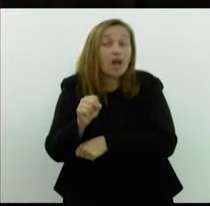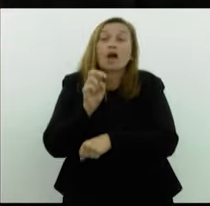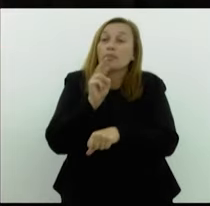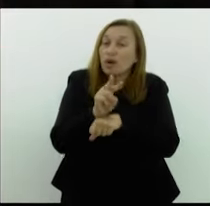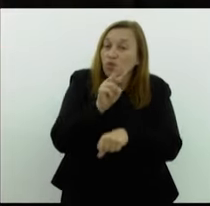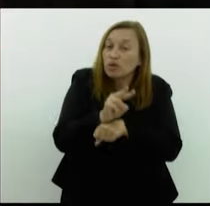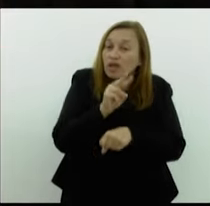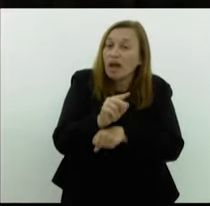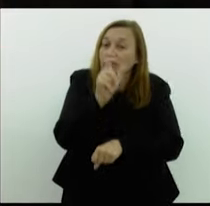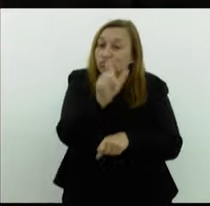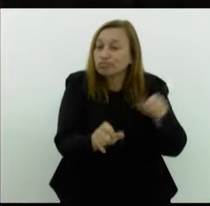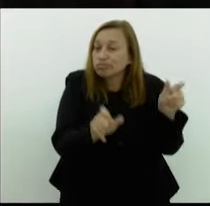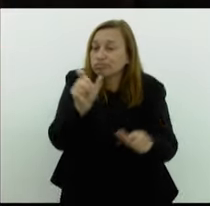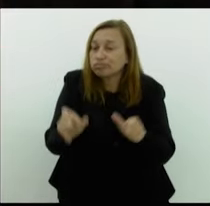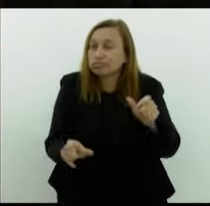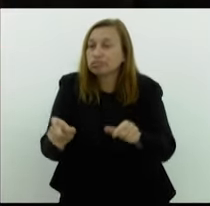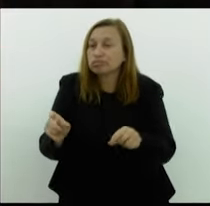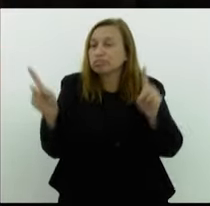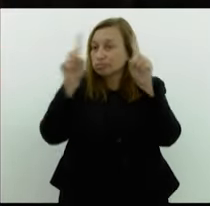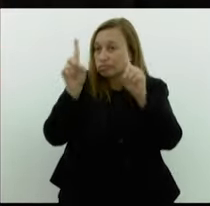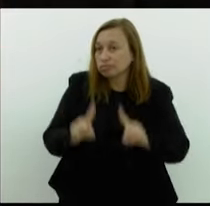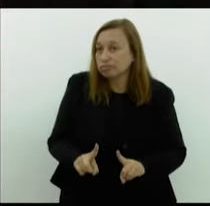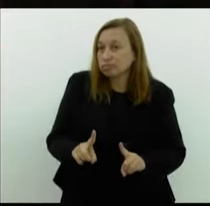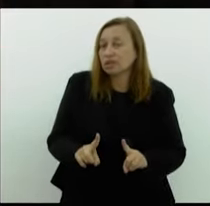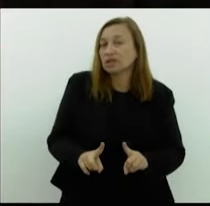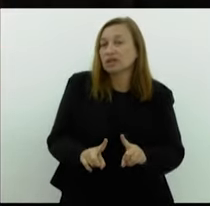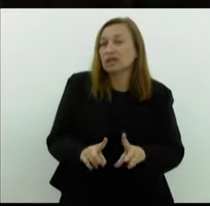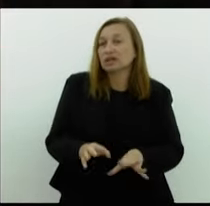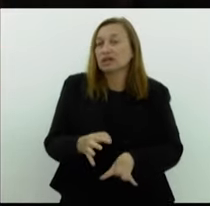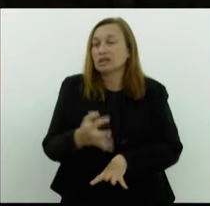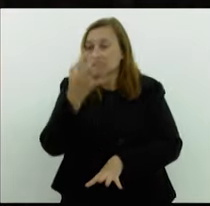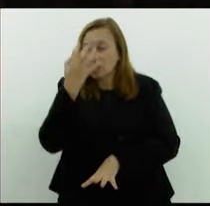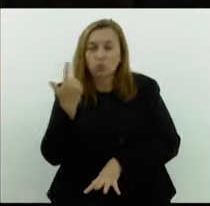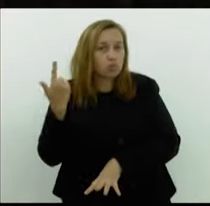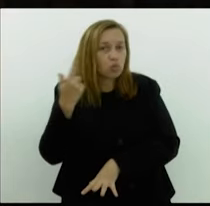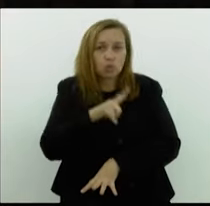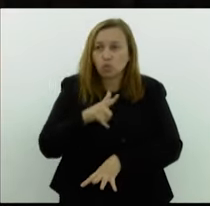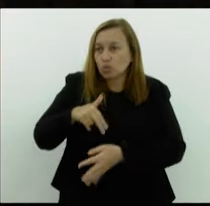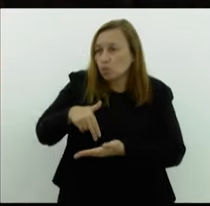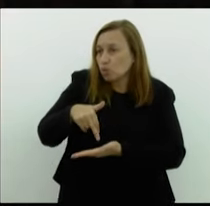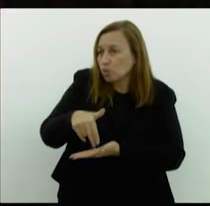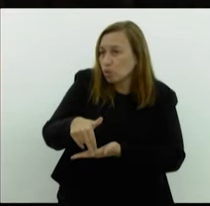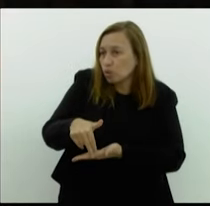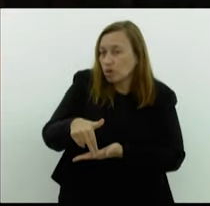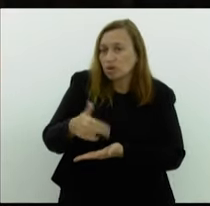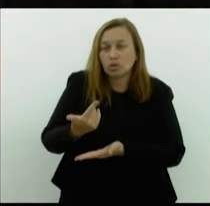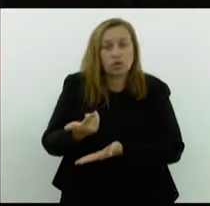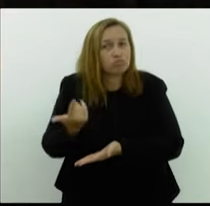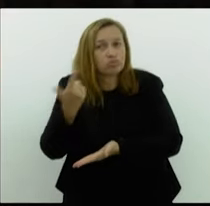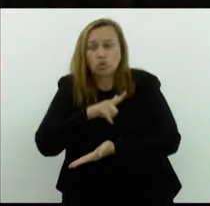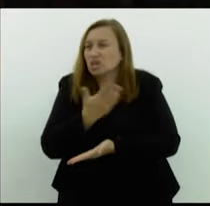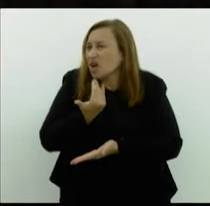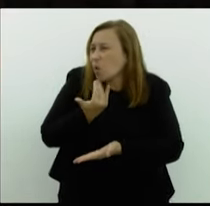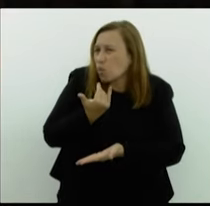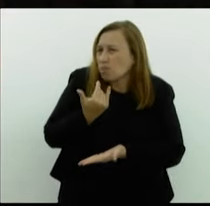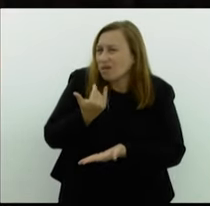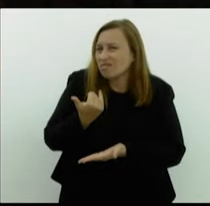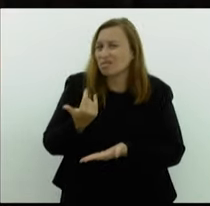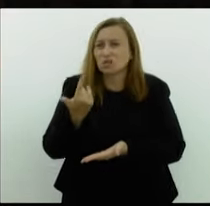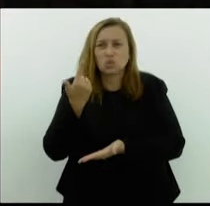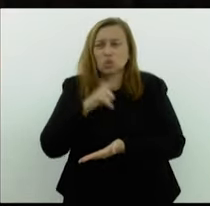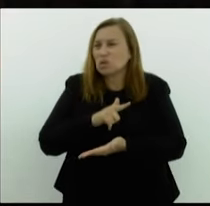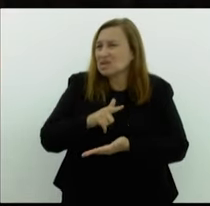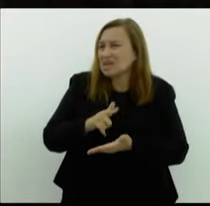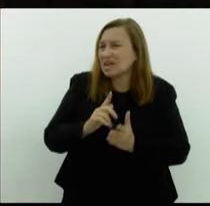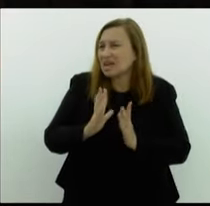daquelas pessoas, daqueles estudantes com deficiências mais severas, que não conseguem se locomover, que não conseguem se alimentar, que não conseguem fazer suas